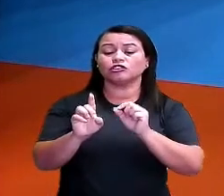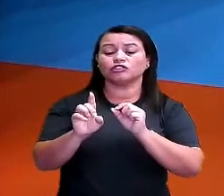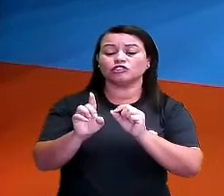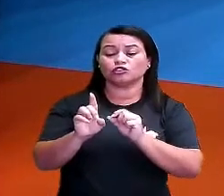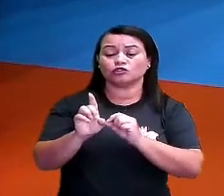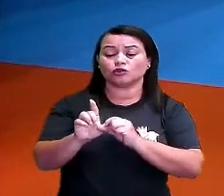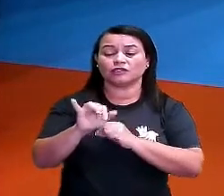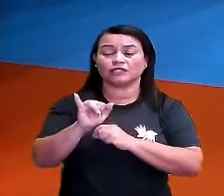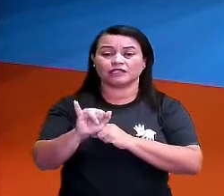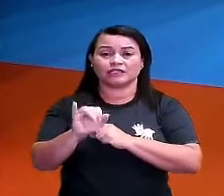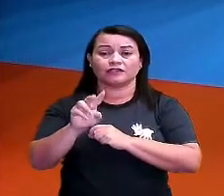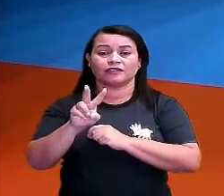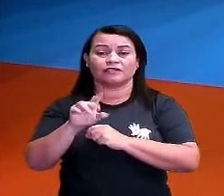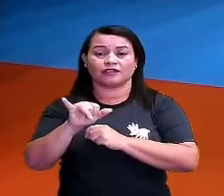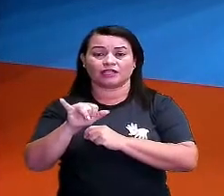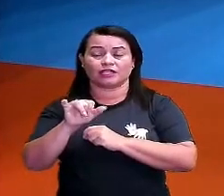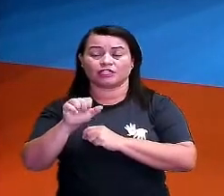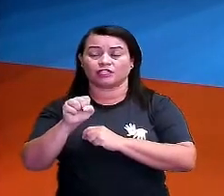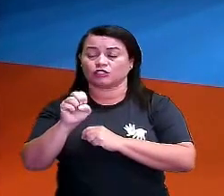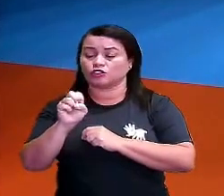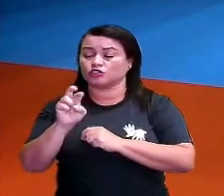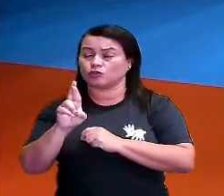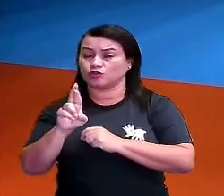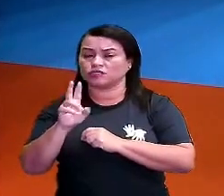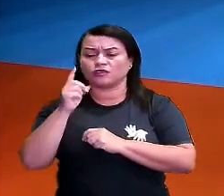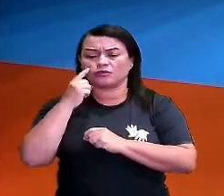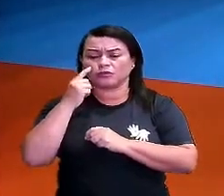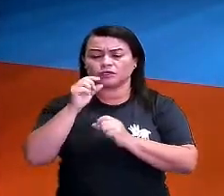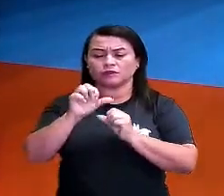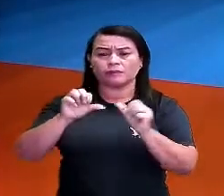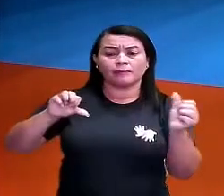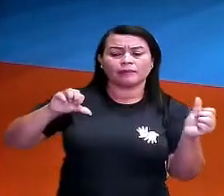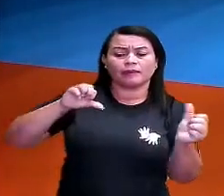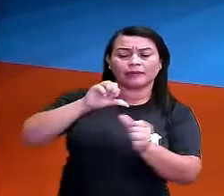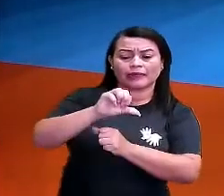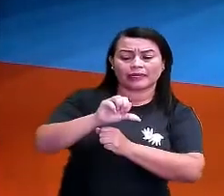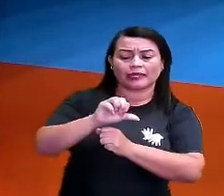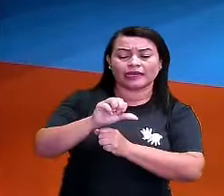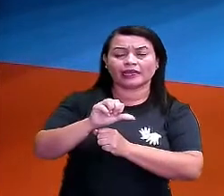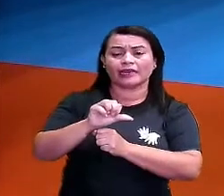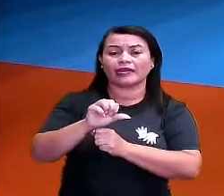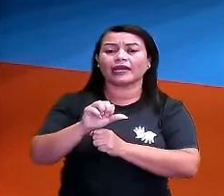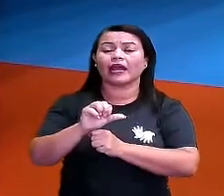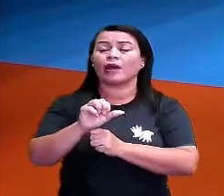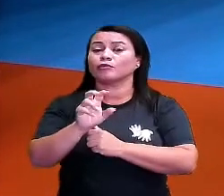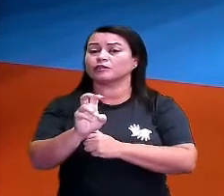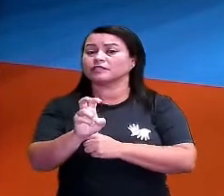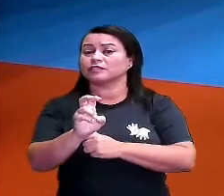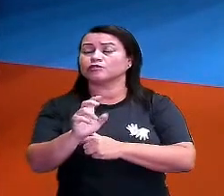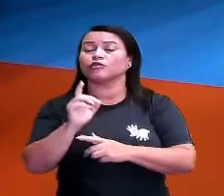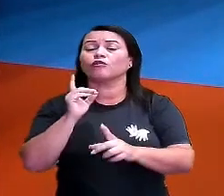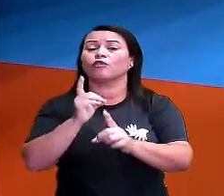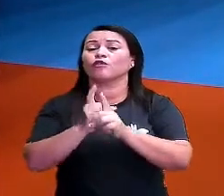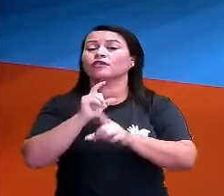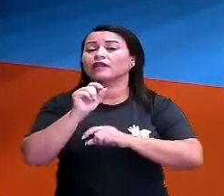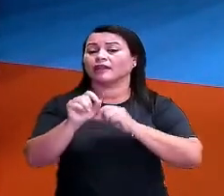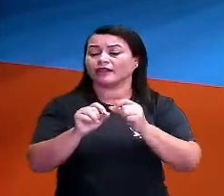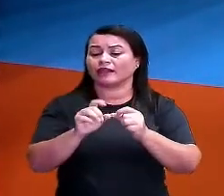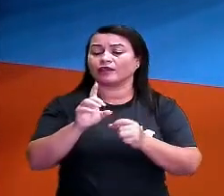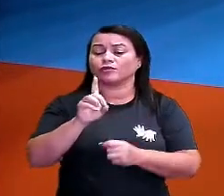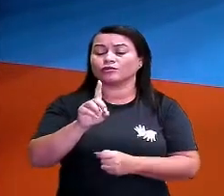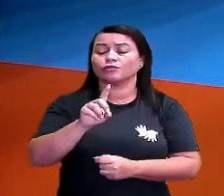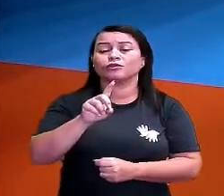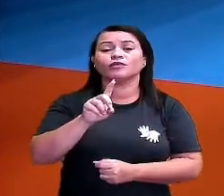é o quociente. Se eu pegar o quociente e multiplicar o divisor, que é 5, eu vou encontrar quem? O dividendo,